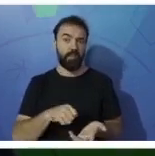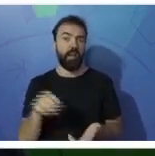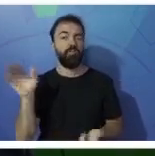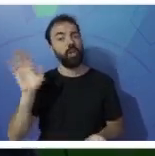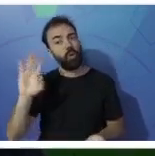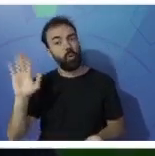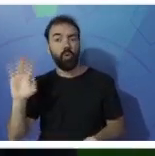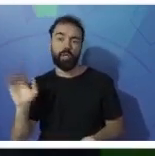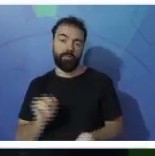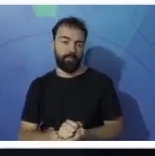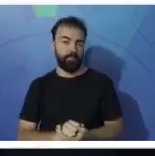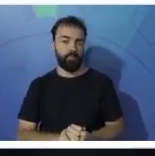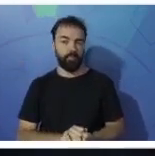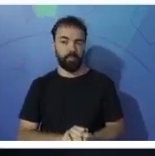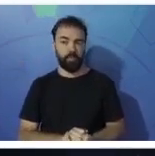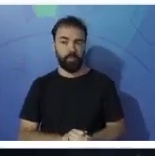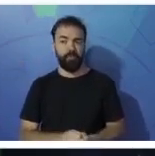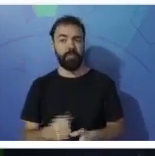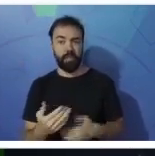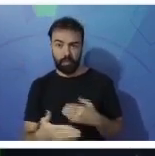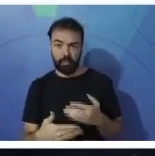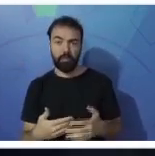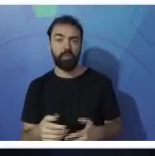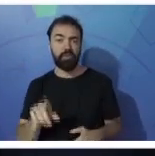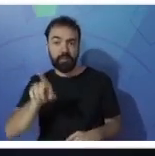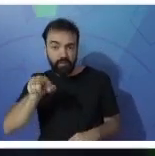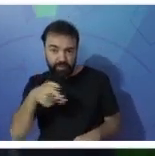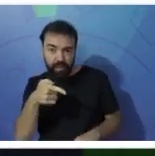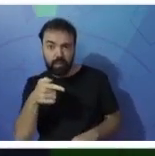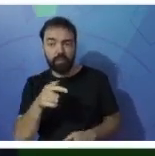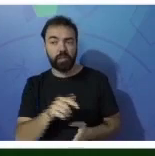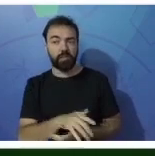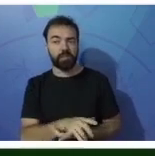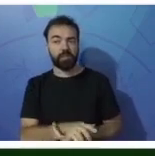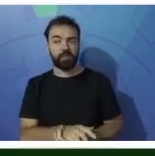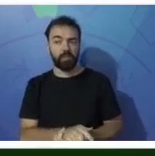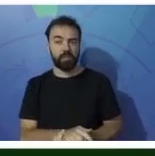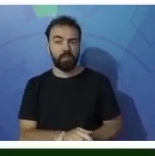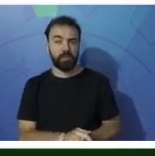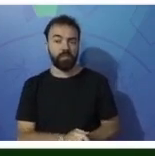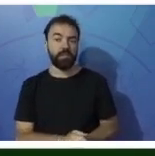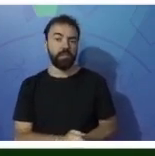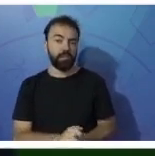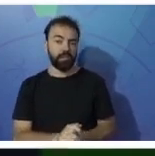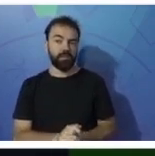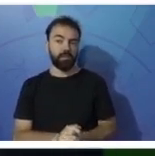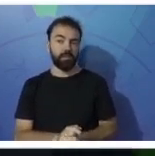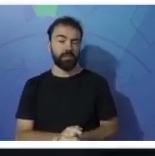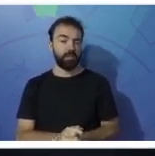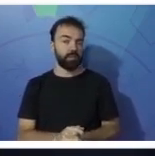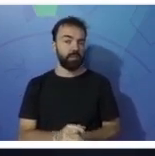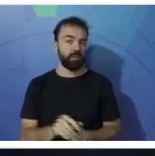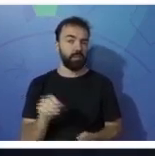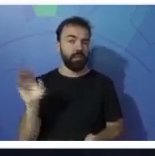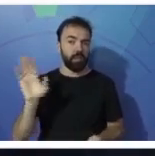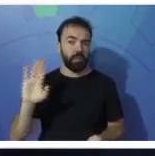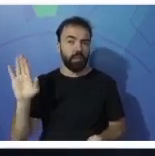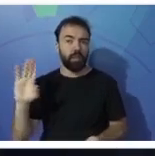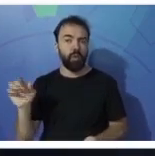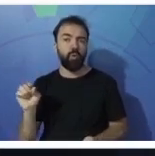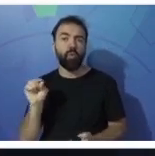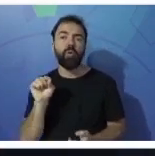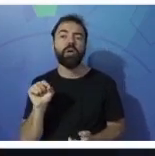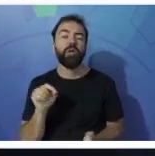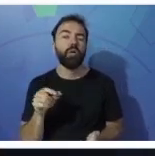tá? Seguida por vírgula. Qual foi a saudação da carta de Papai